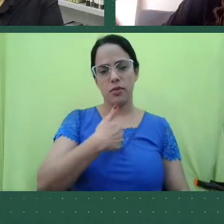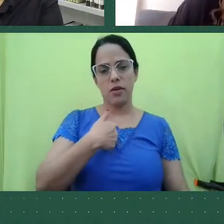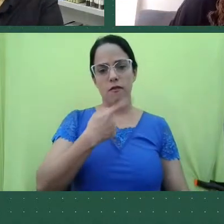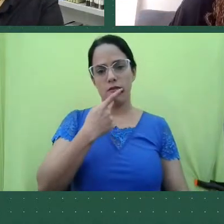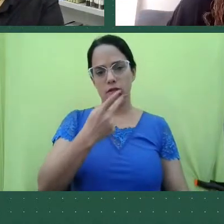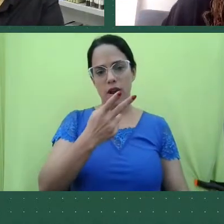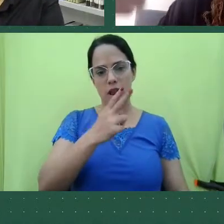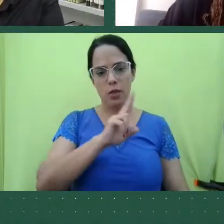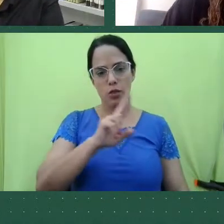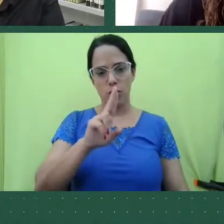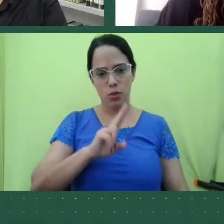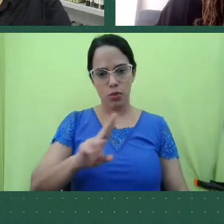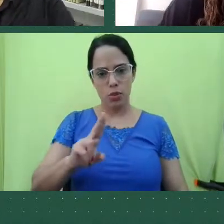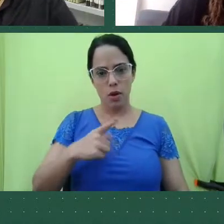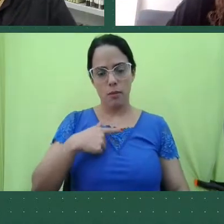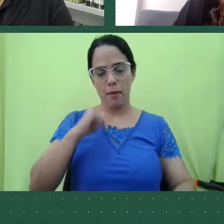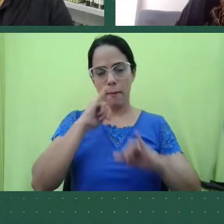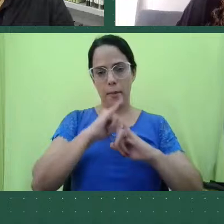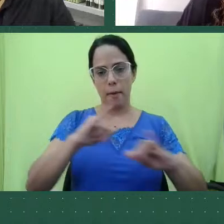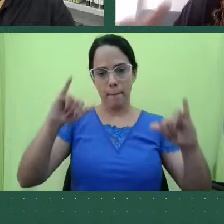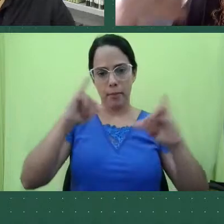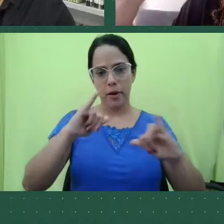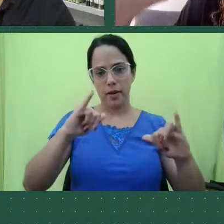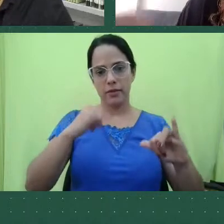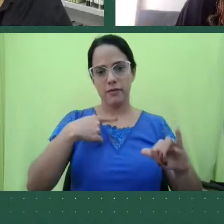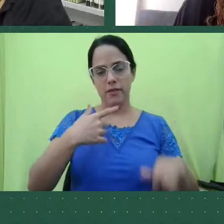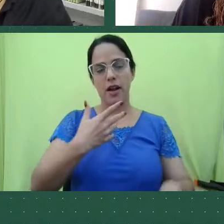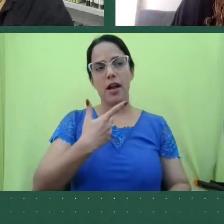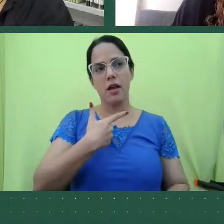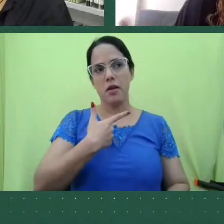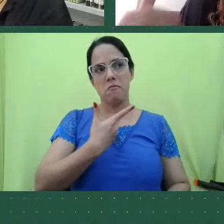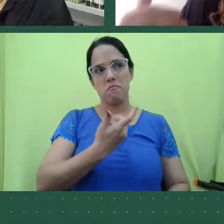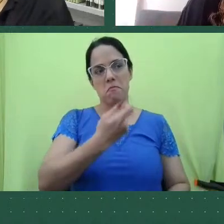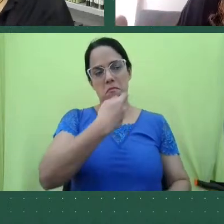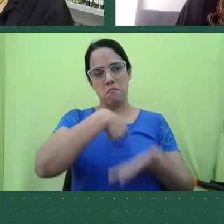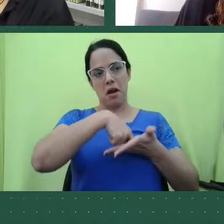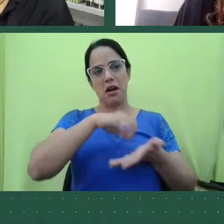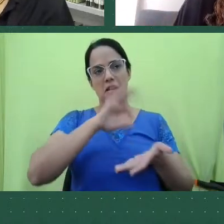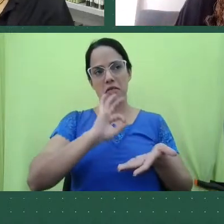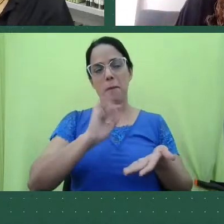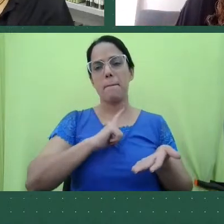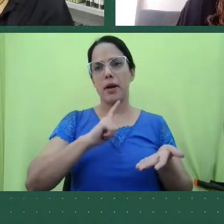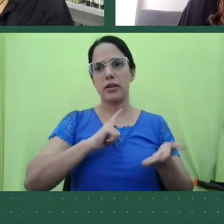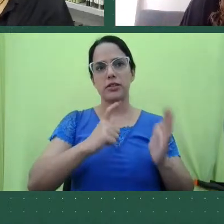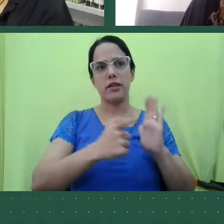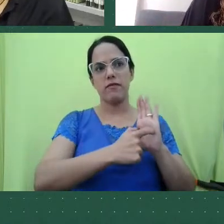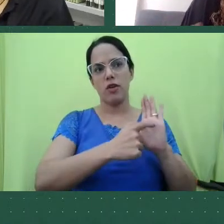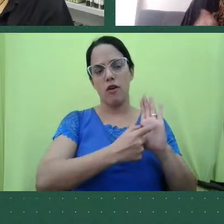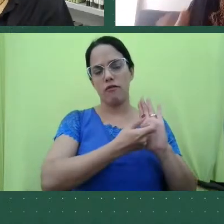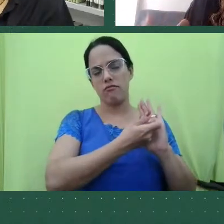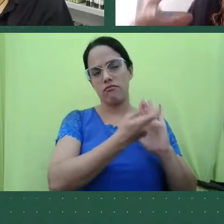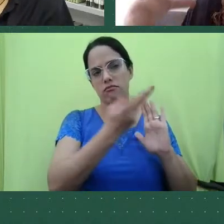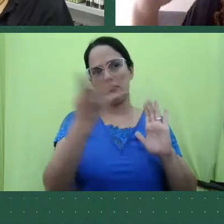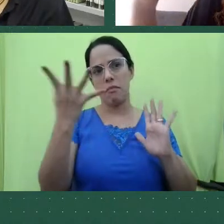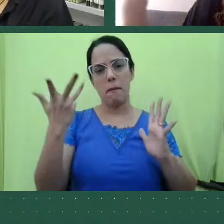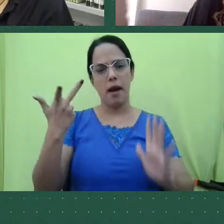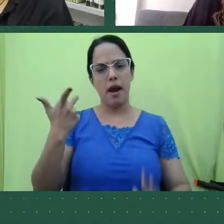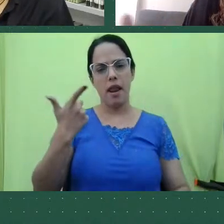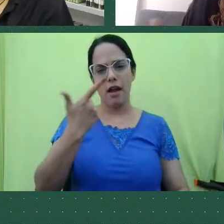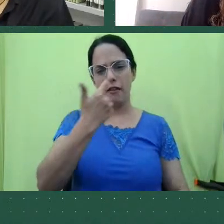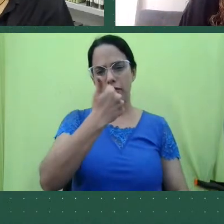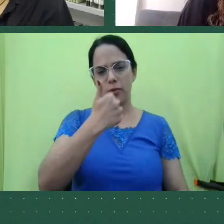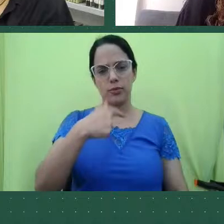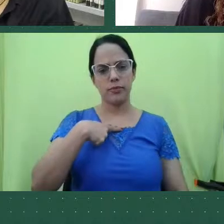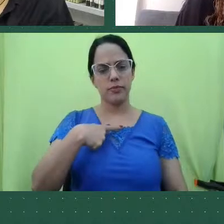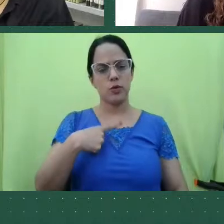não recebo de nenhum para fazer propaganda, né? Mas tem softwares maravilhosos, fantásticos, que te dá